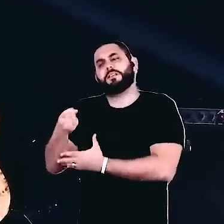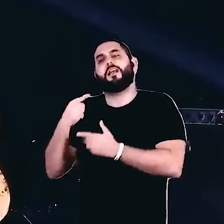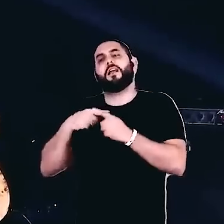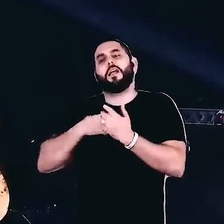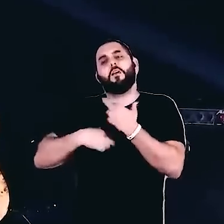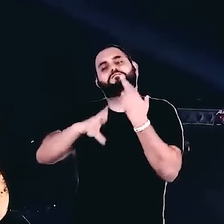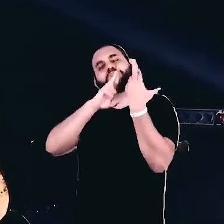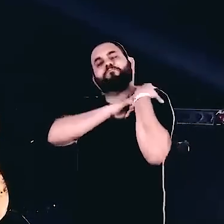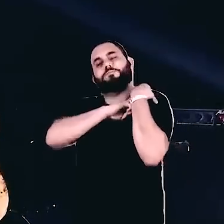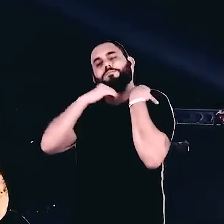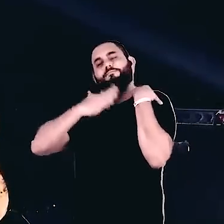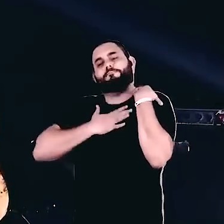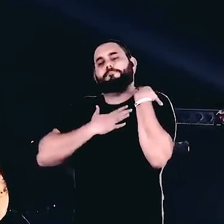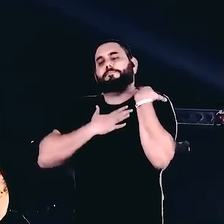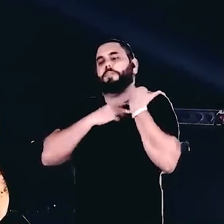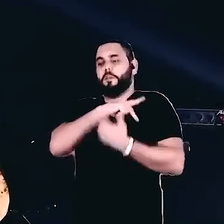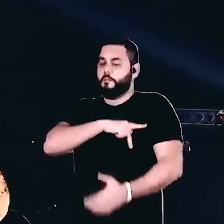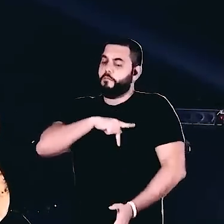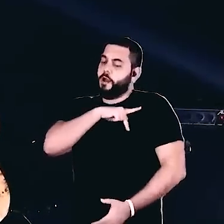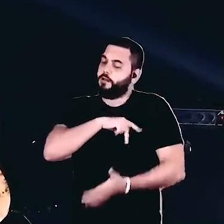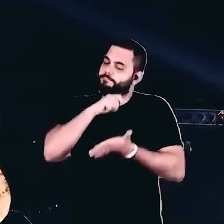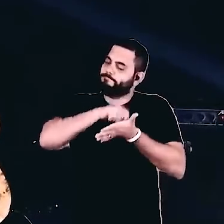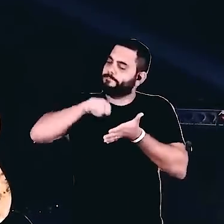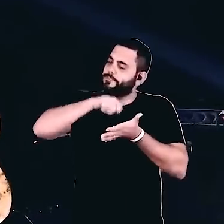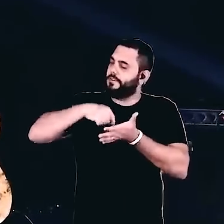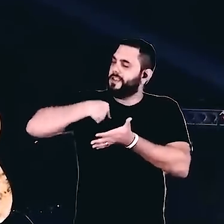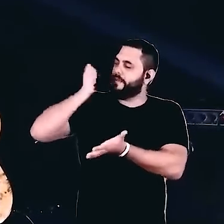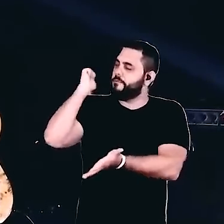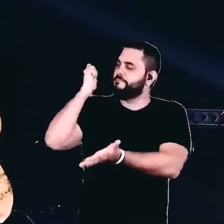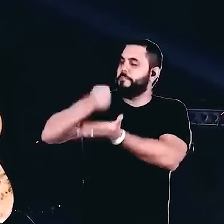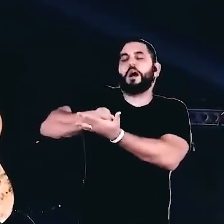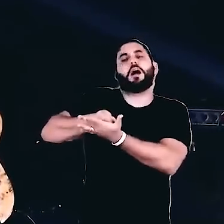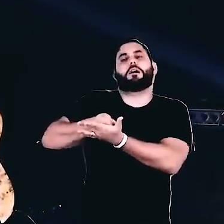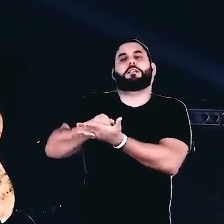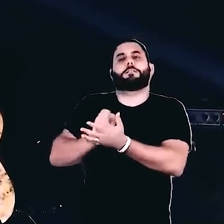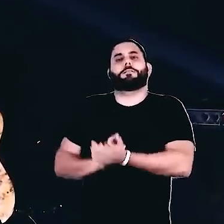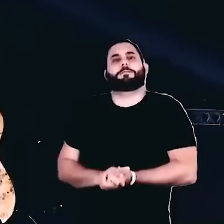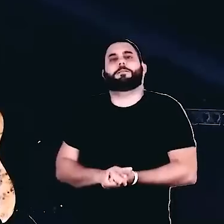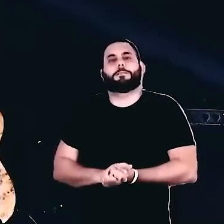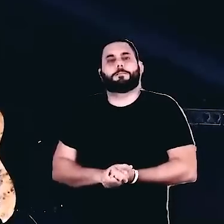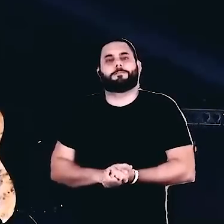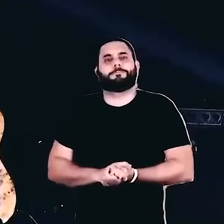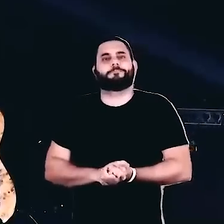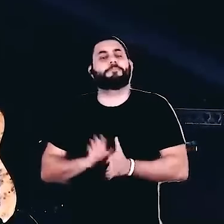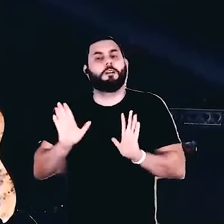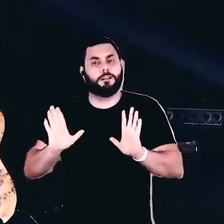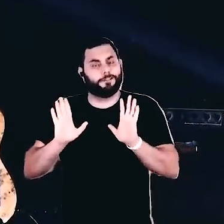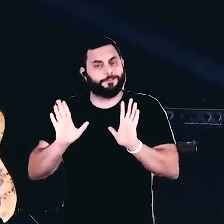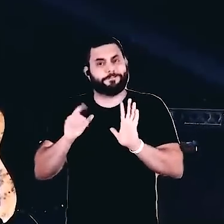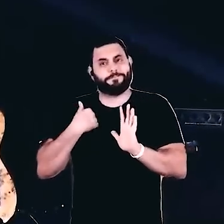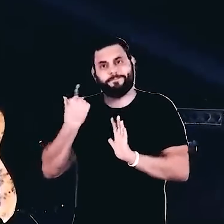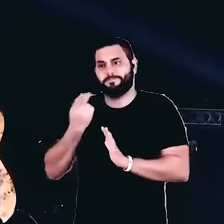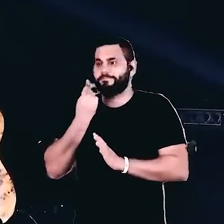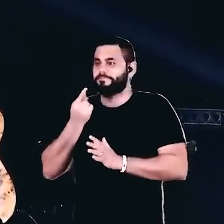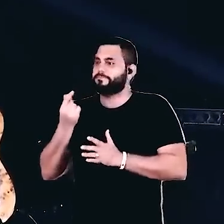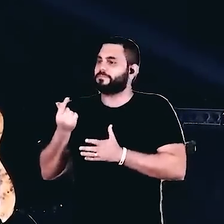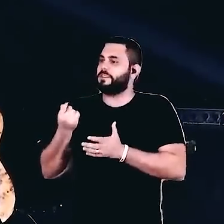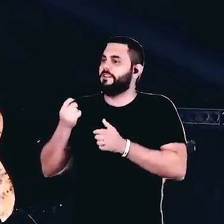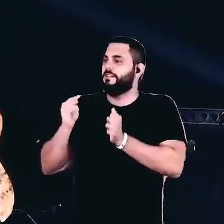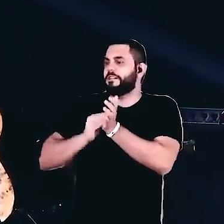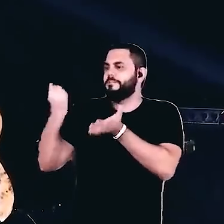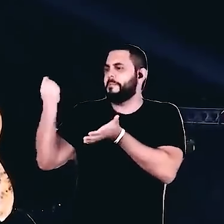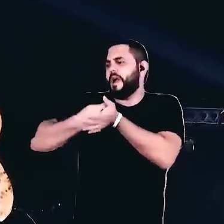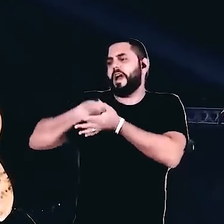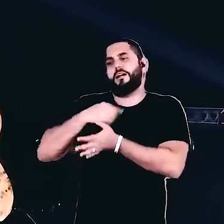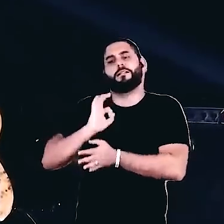Eu, Paulo, escrevo de próprio punho. Eu pagarei. Fala comigo, pagarei. Para não dizer que você me deve a sua própria pessoa.